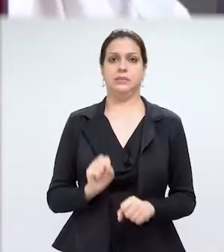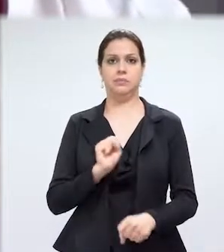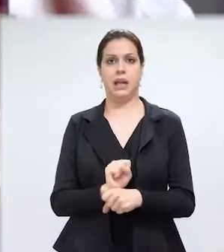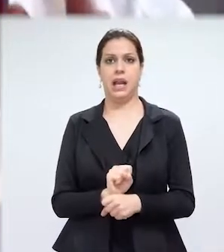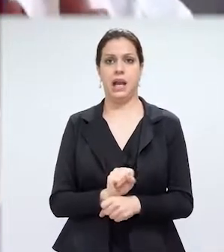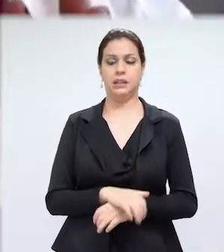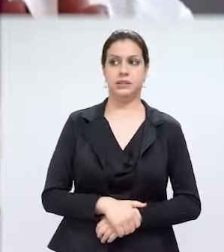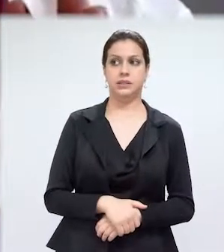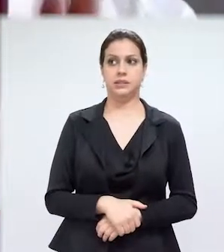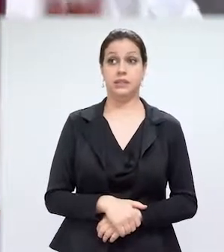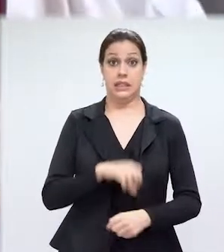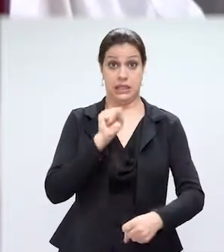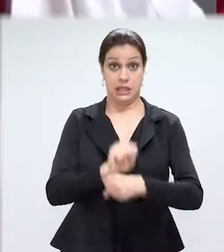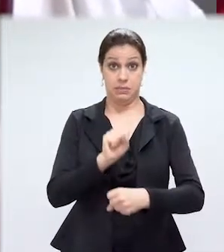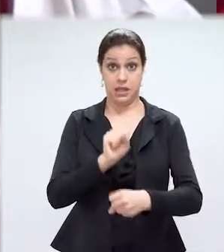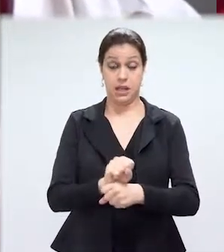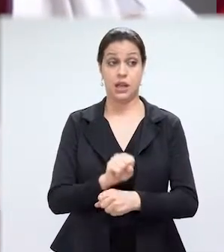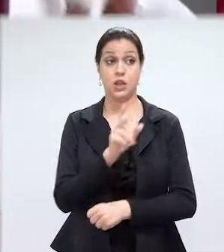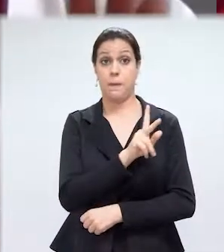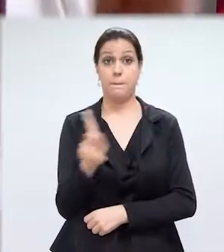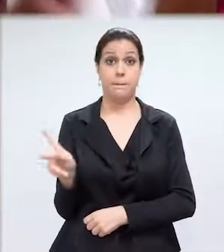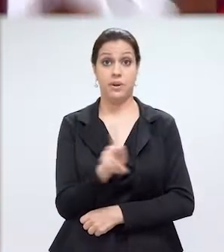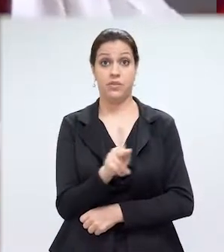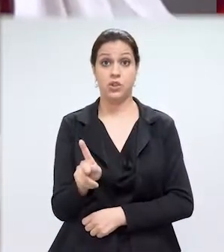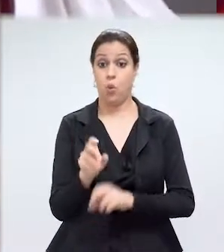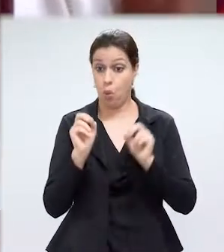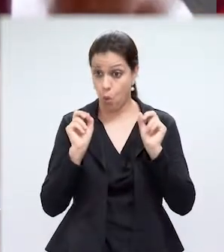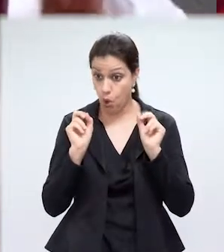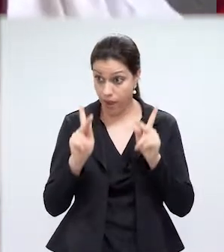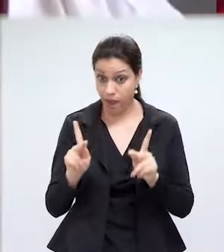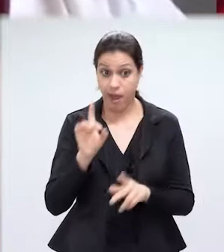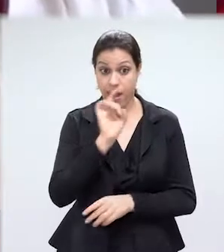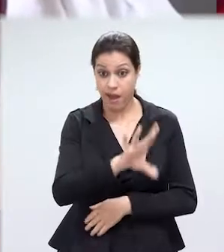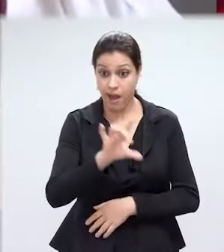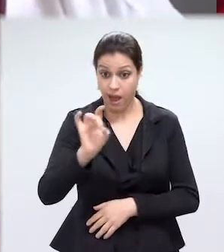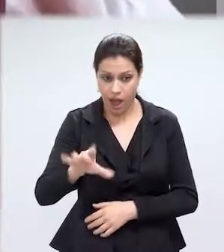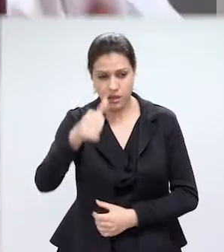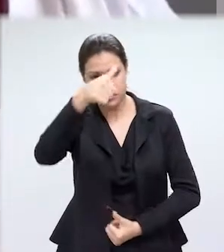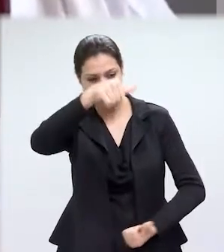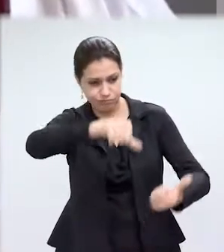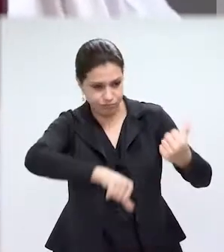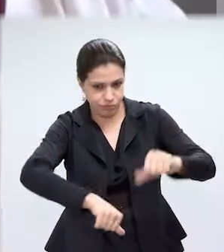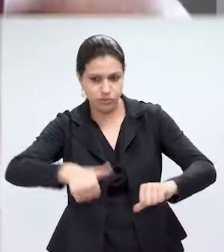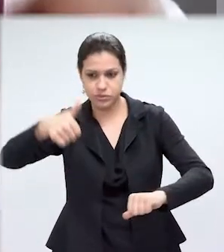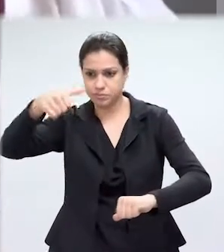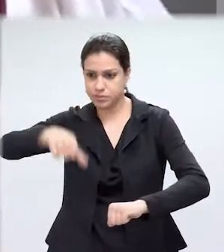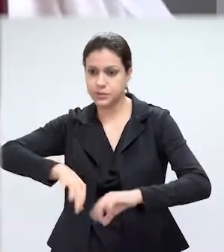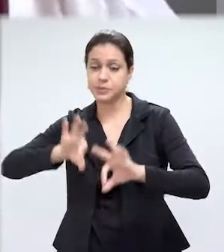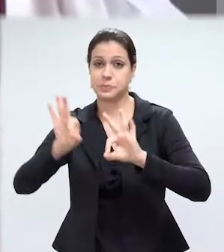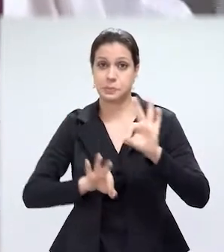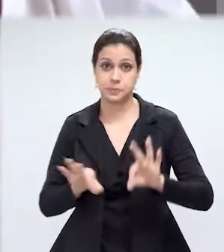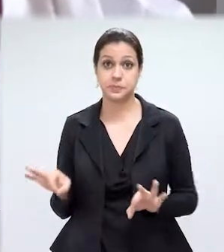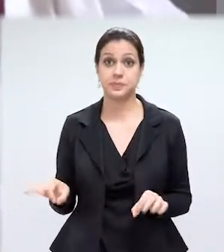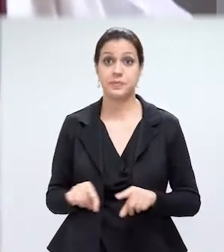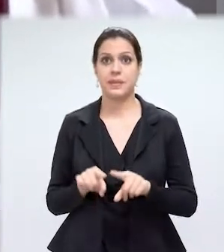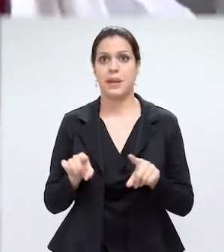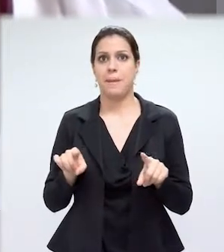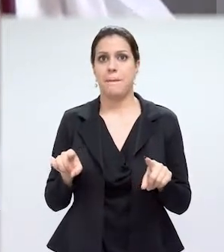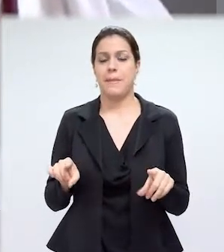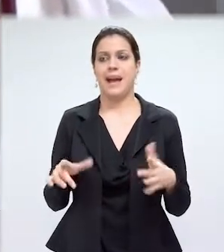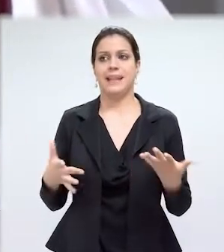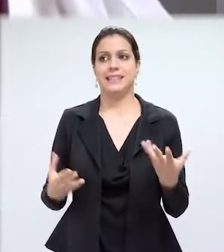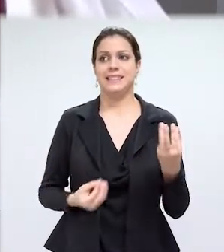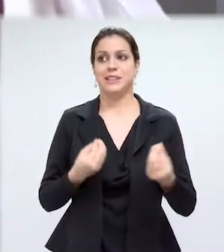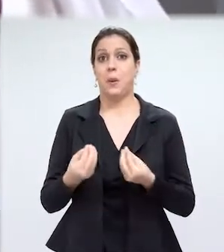quase que paradas, né, esperando que o professor desse o ok para cada uma fazer uma